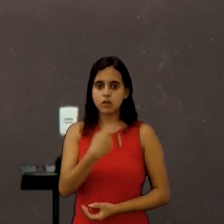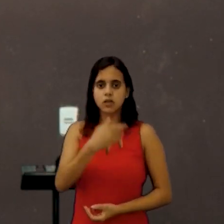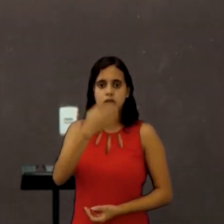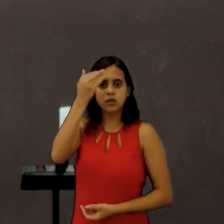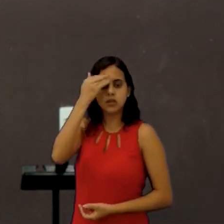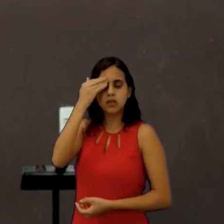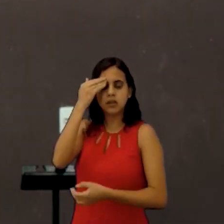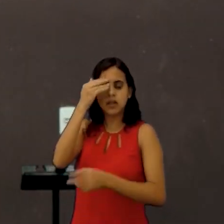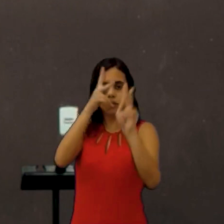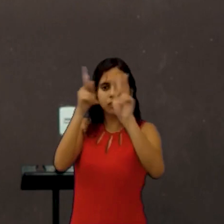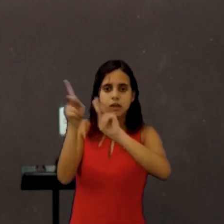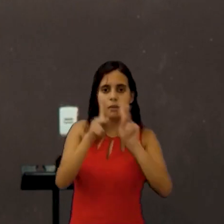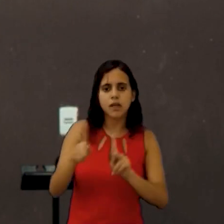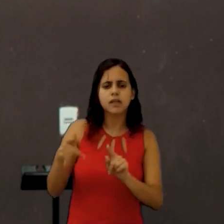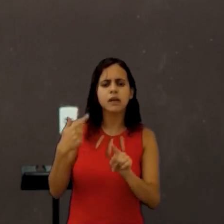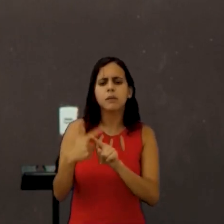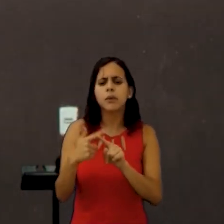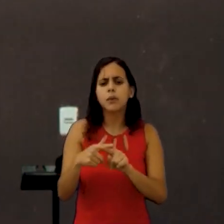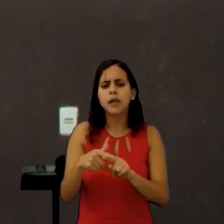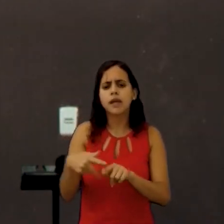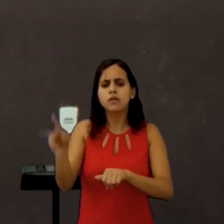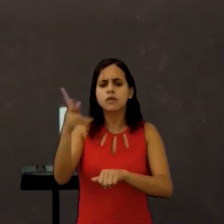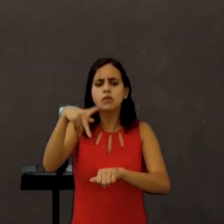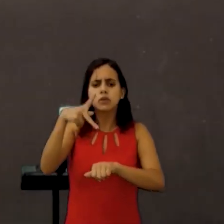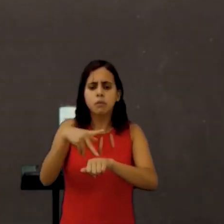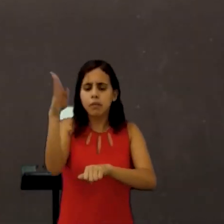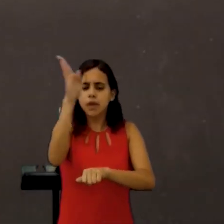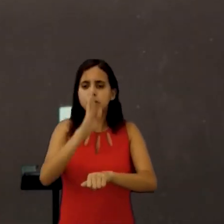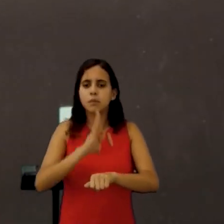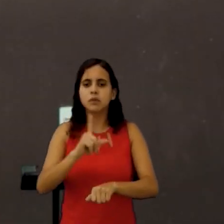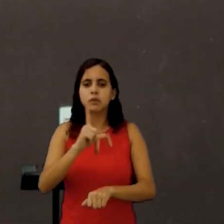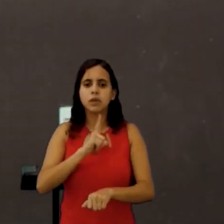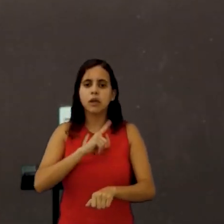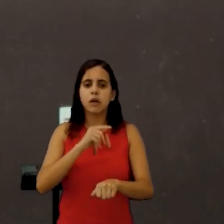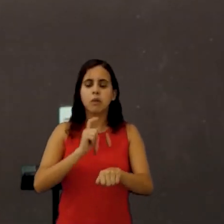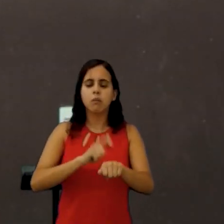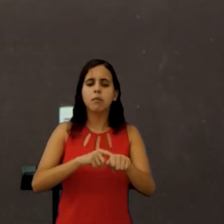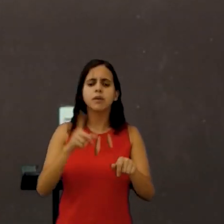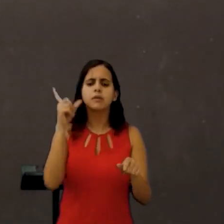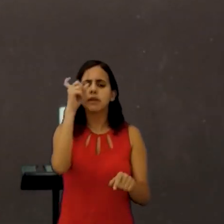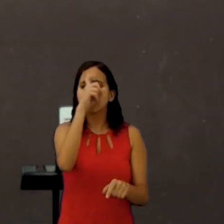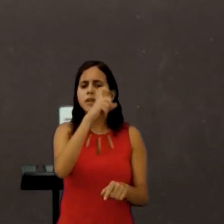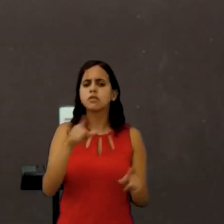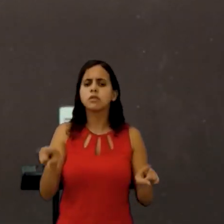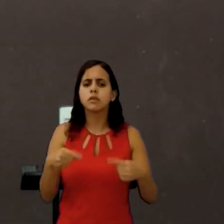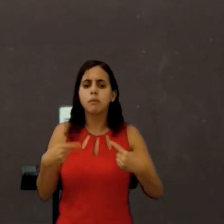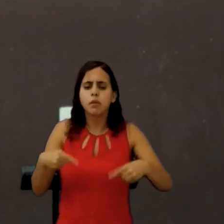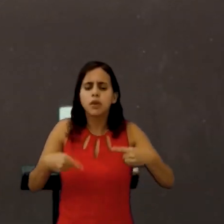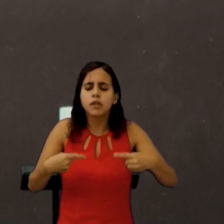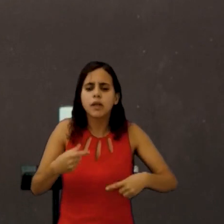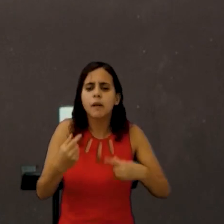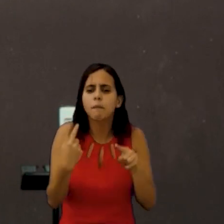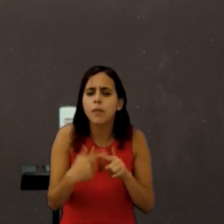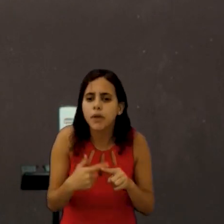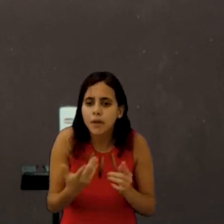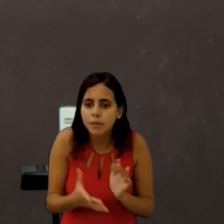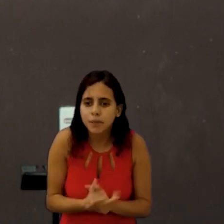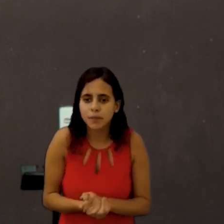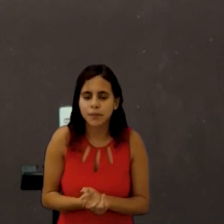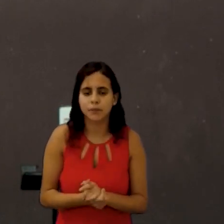Por que o nosso país está passando por momentos tensos, politicamente? Porque